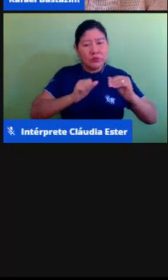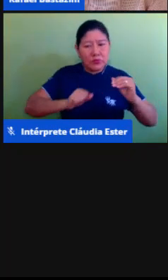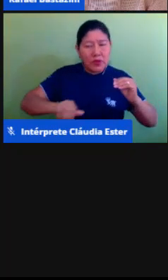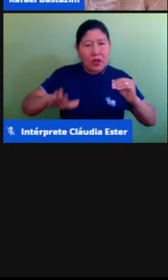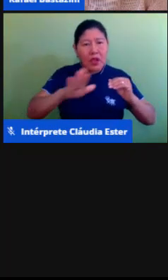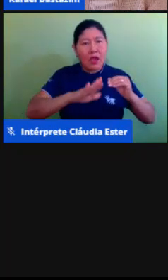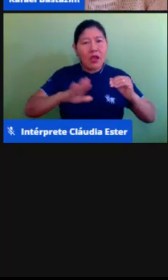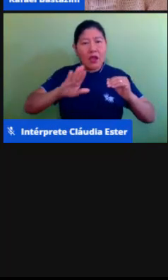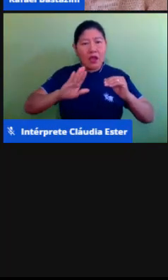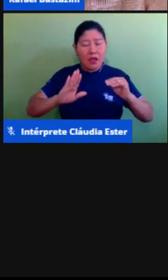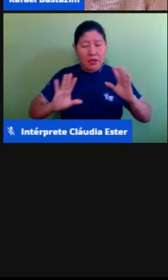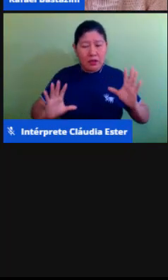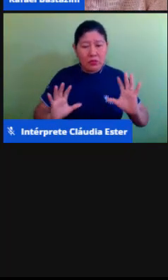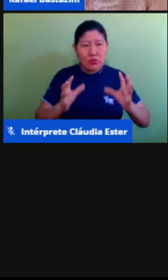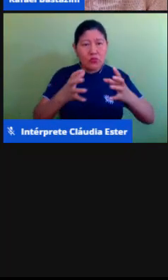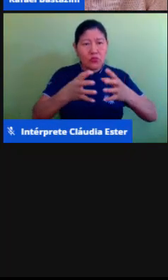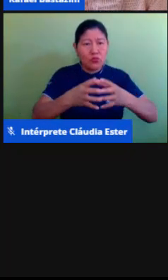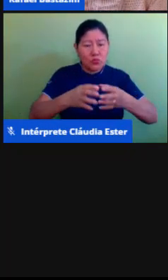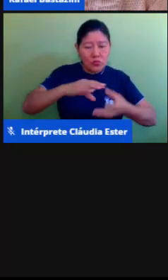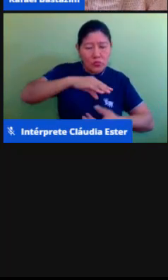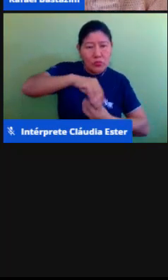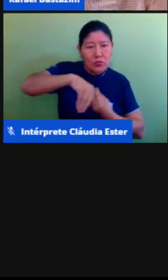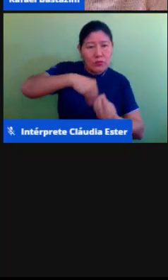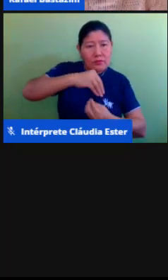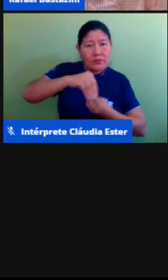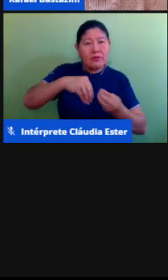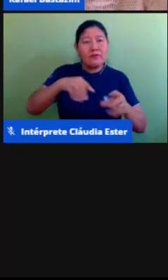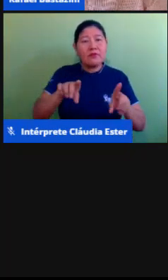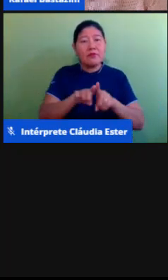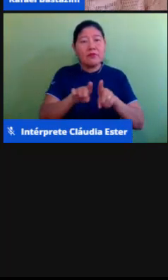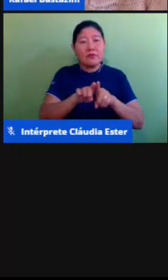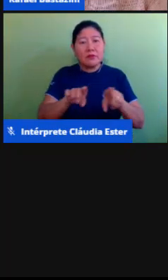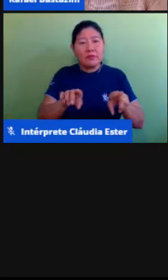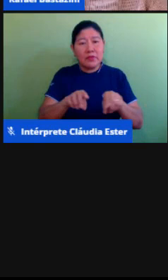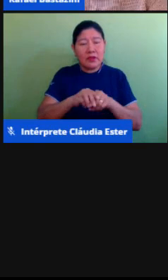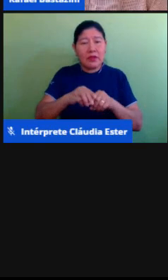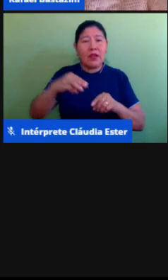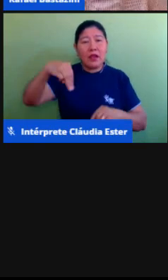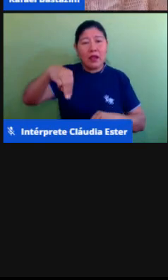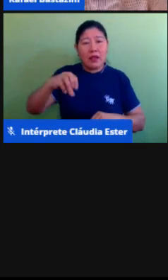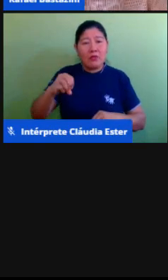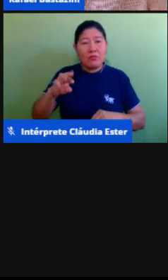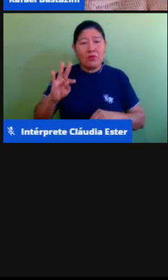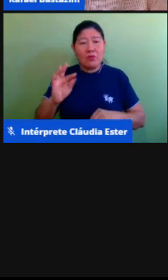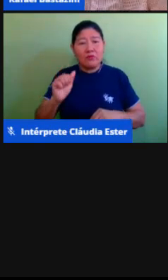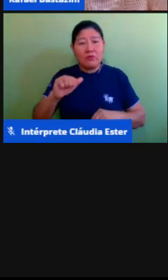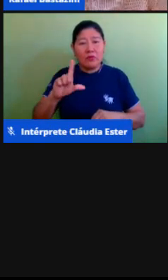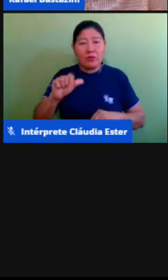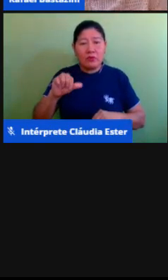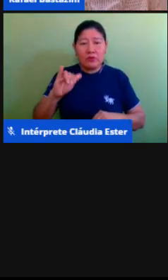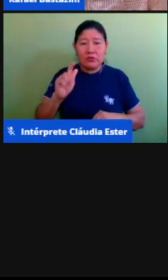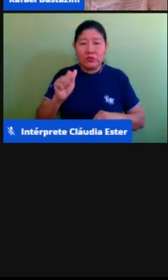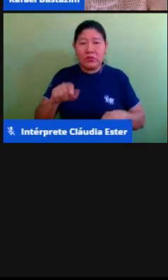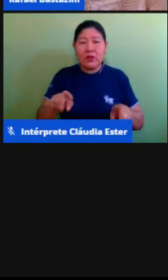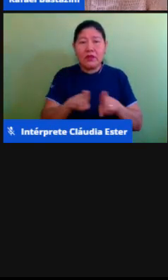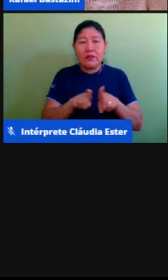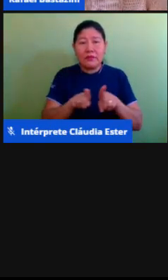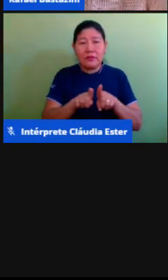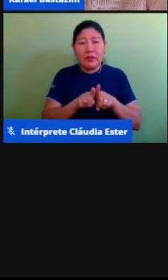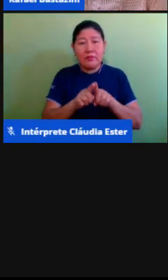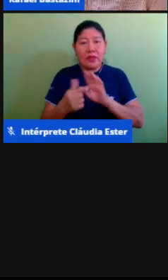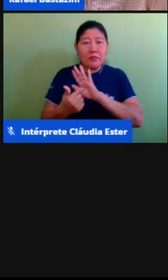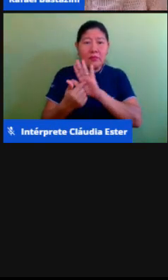naquele determinado espaço, e a morfologia diz respeito à materialidade, às